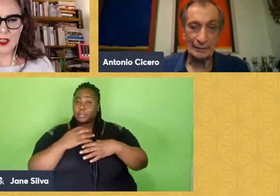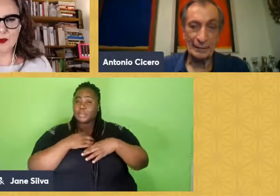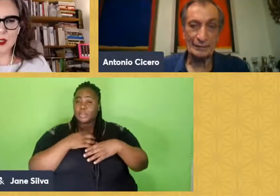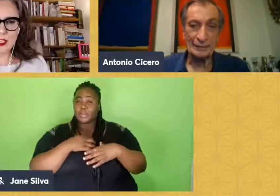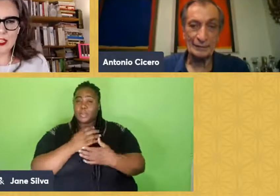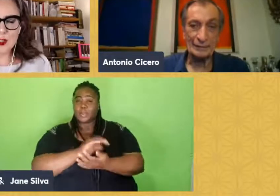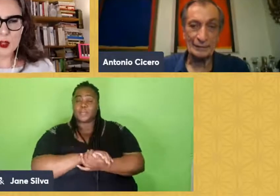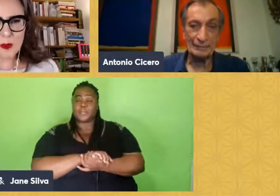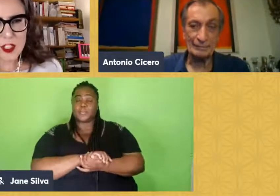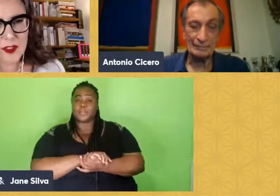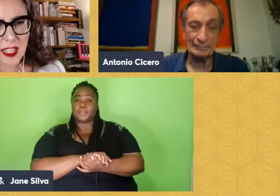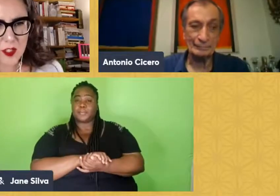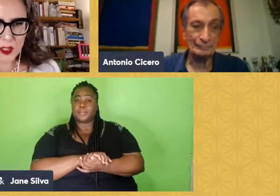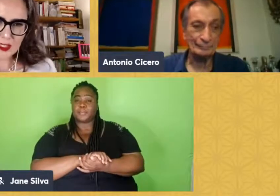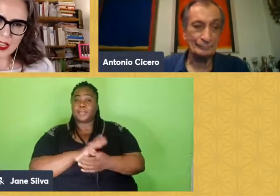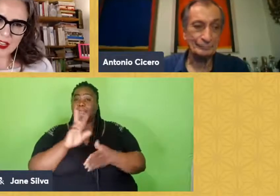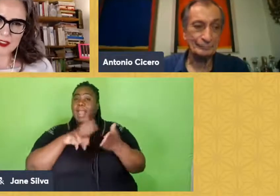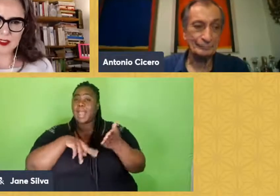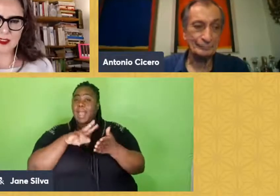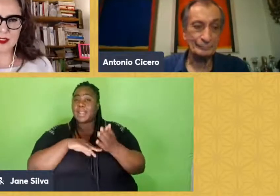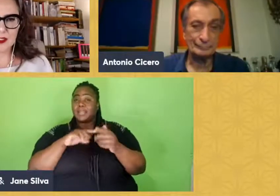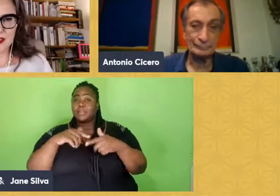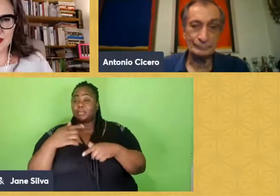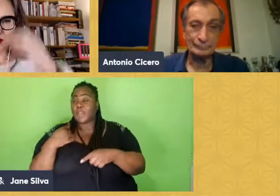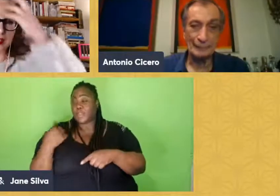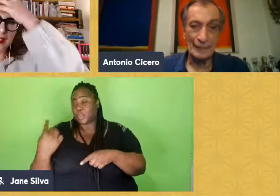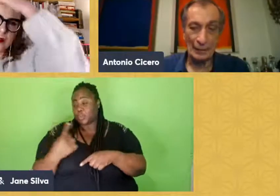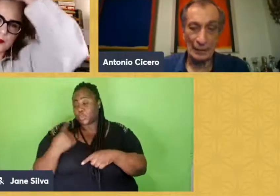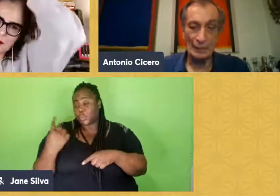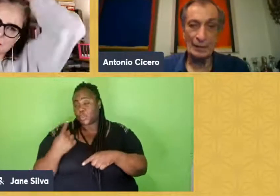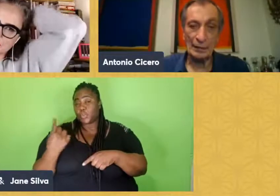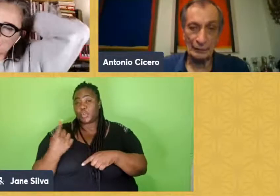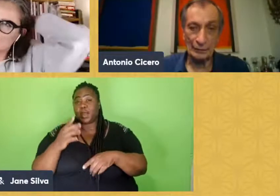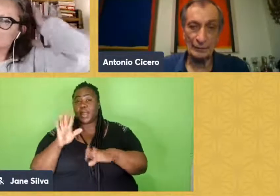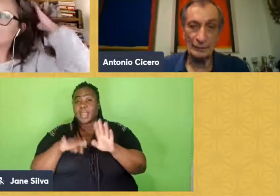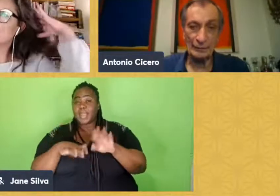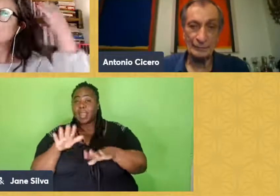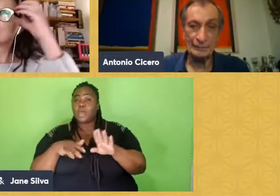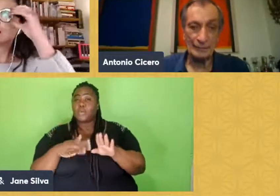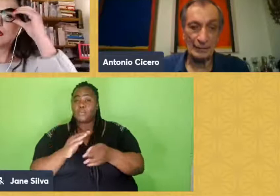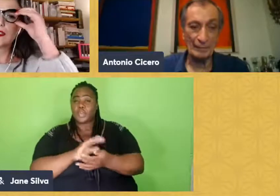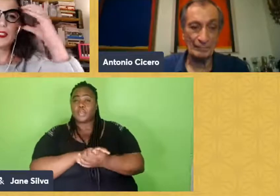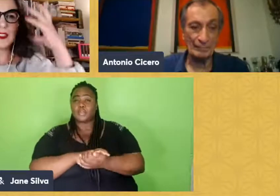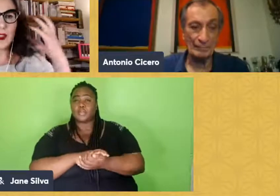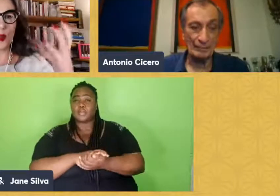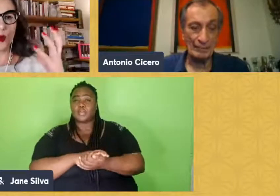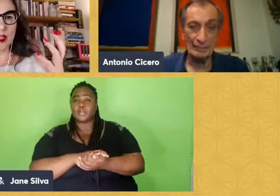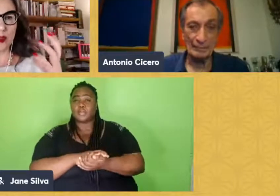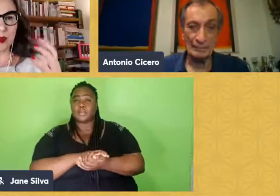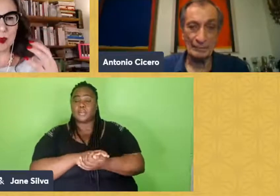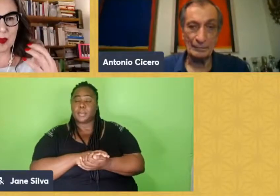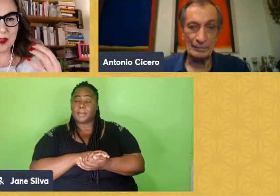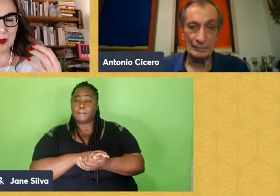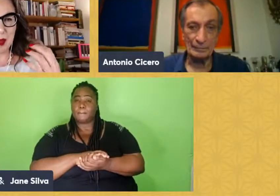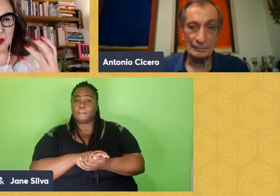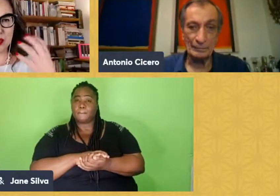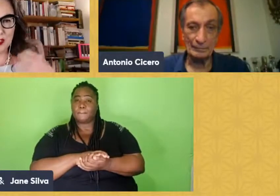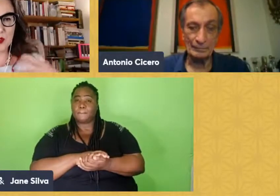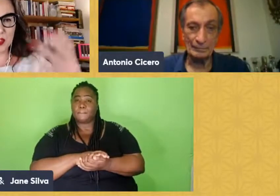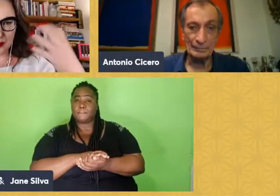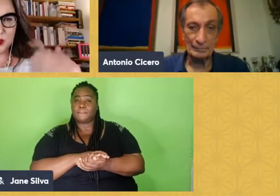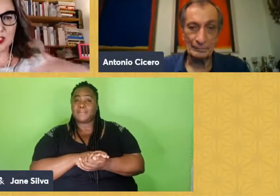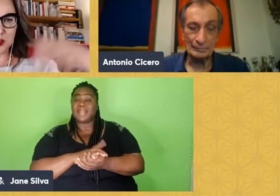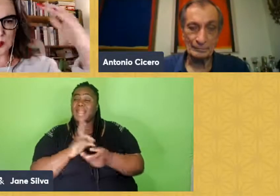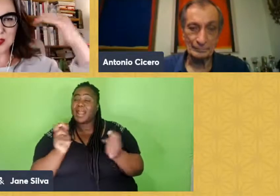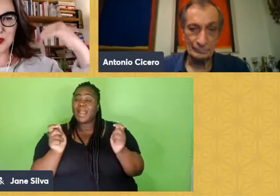Tem. Porque a leitura é uma atividade solitária, né? Ela talvez... Totalmente. Né? E com isso é